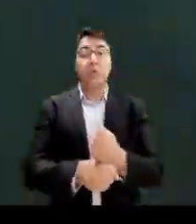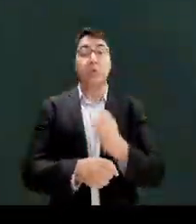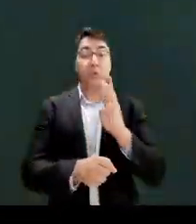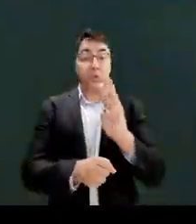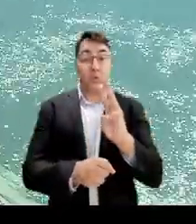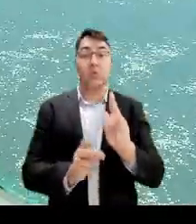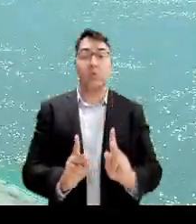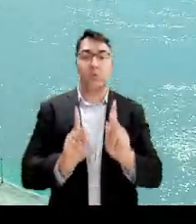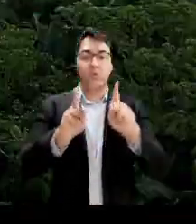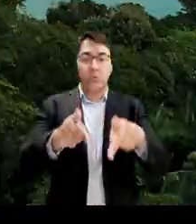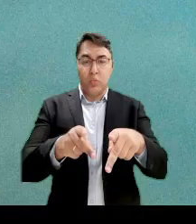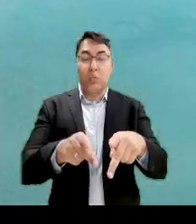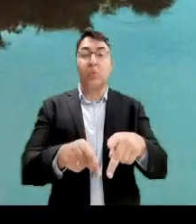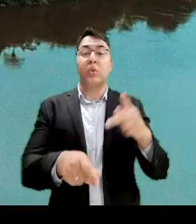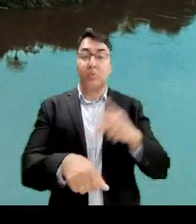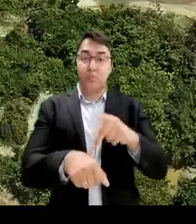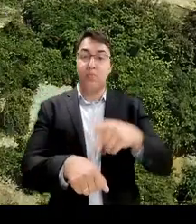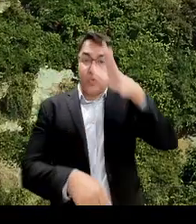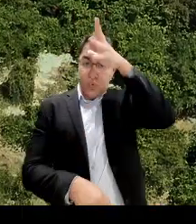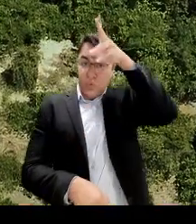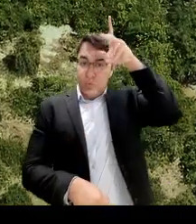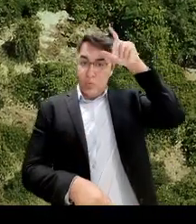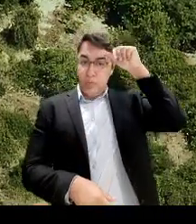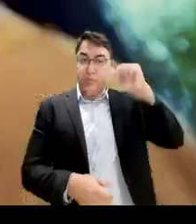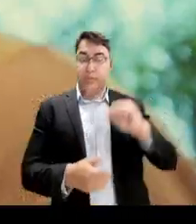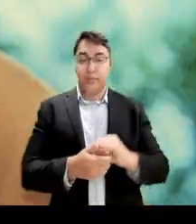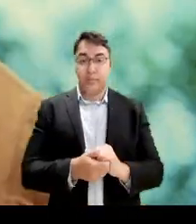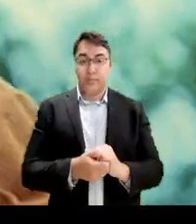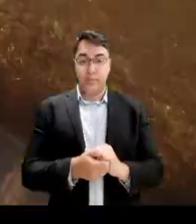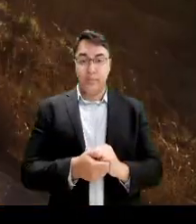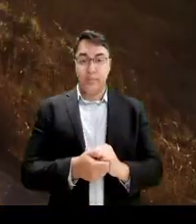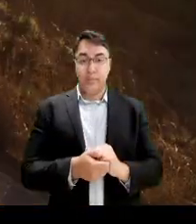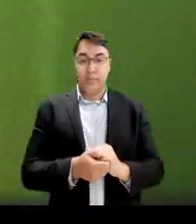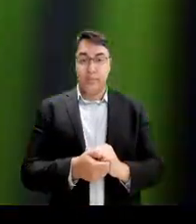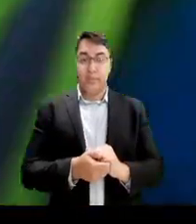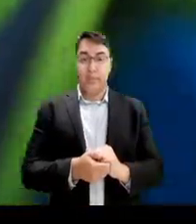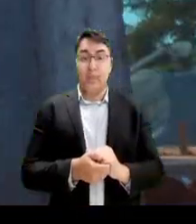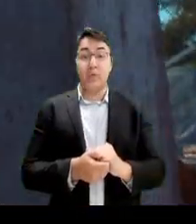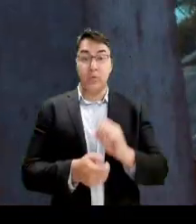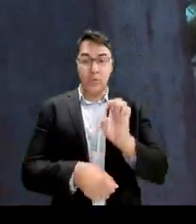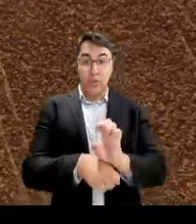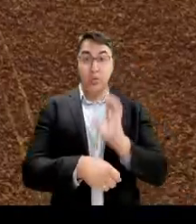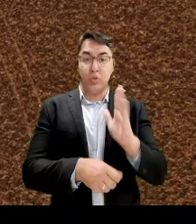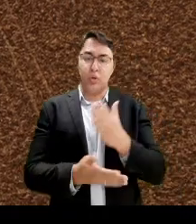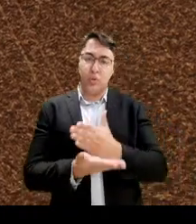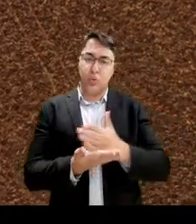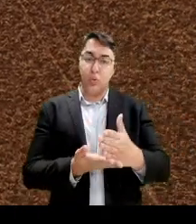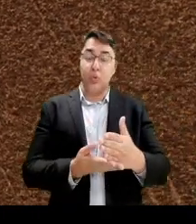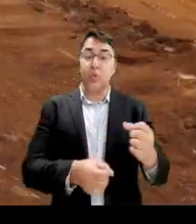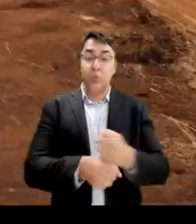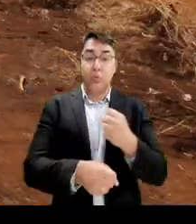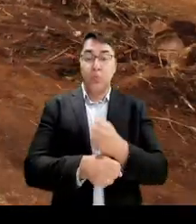distâncias, com a construção das três maiores pontes de concreto da nossa história. Não para, não para! O estado que